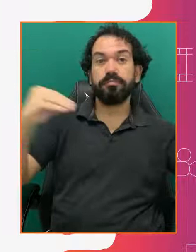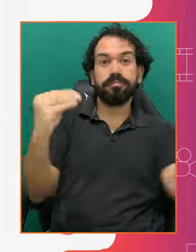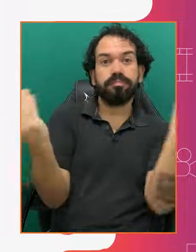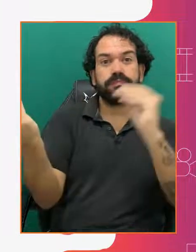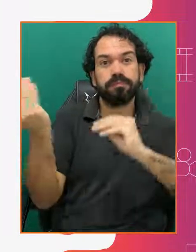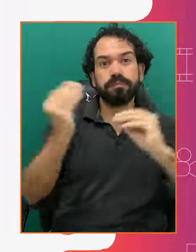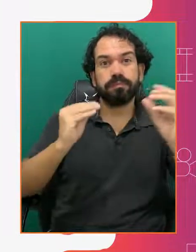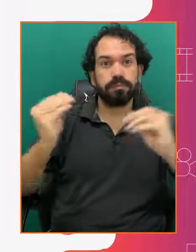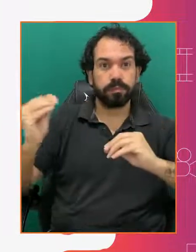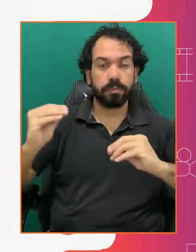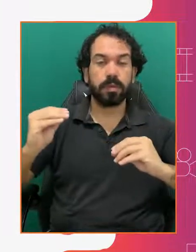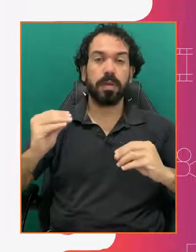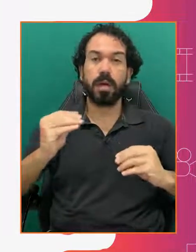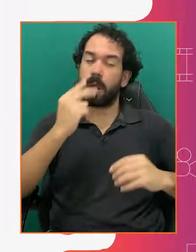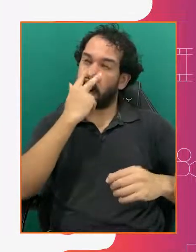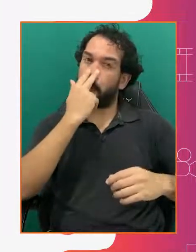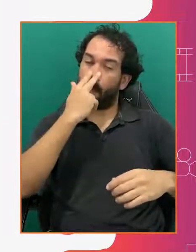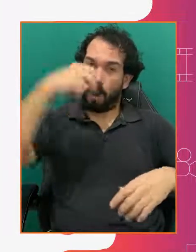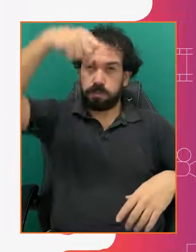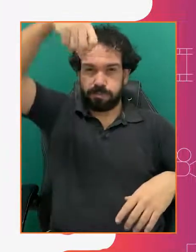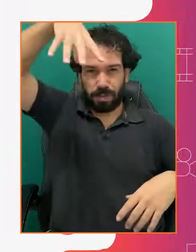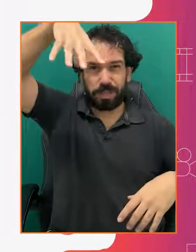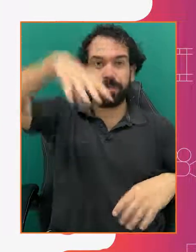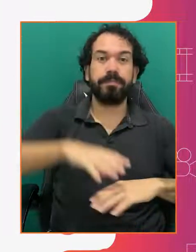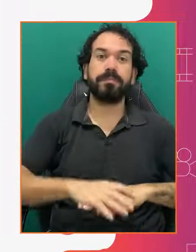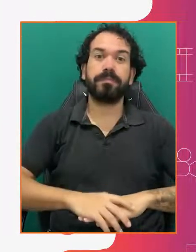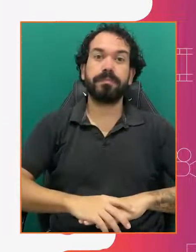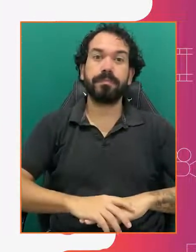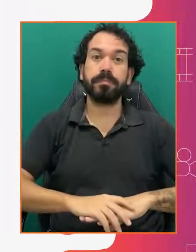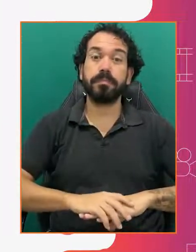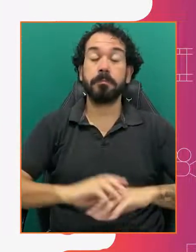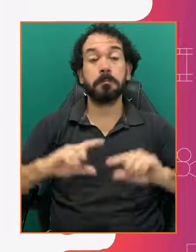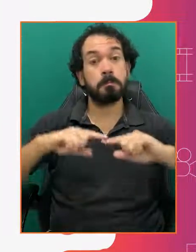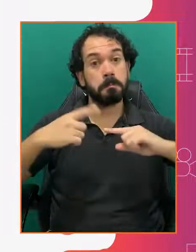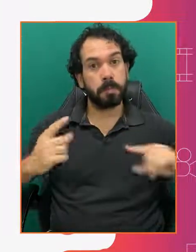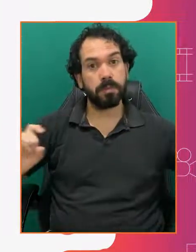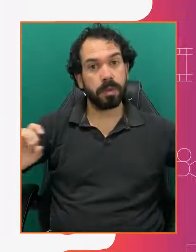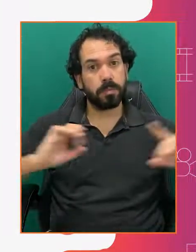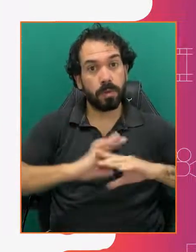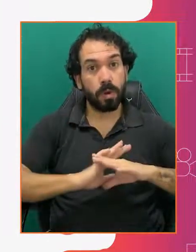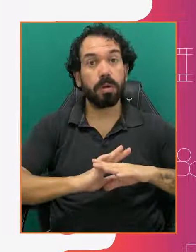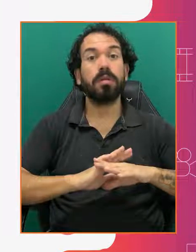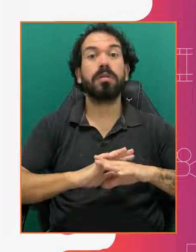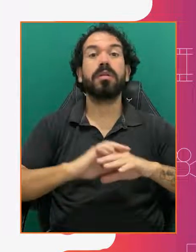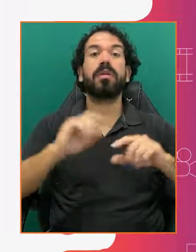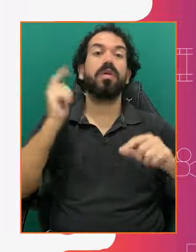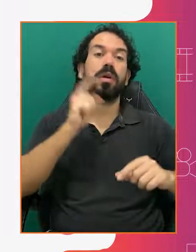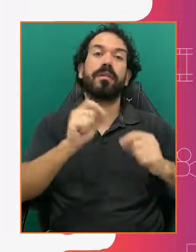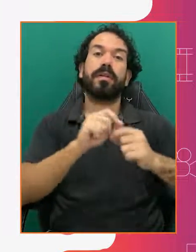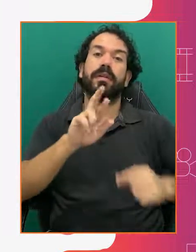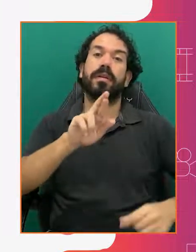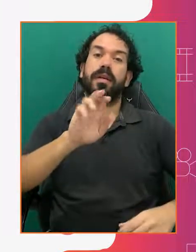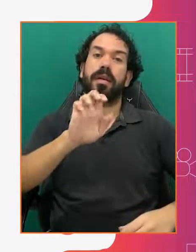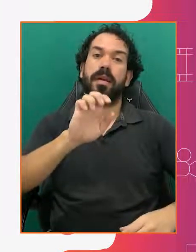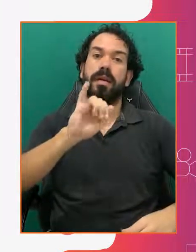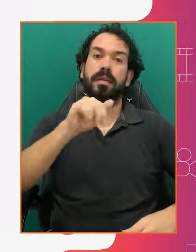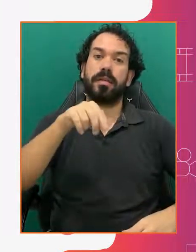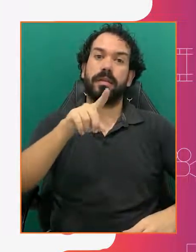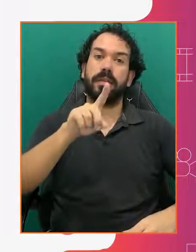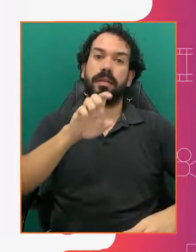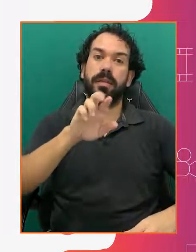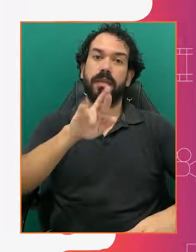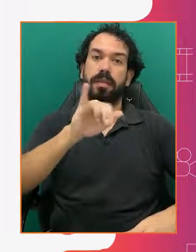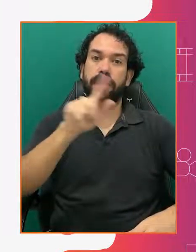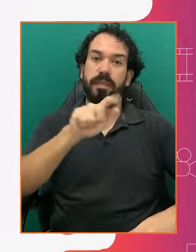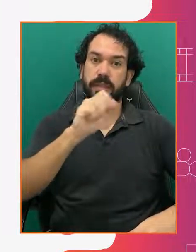inseridas luzes na cena como se fossem lâmpadas, e por fim é feita a renderização, que é o